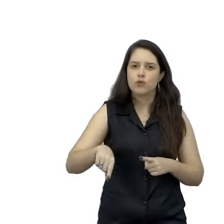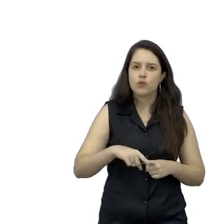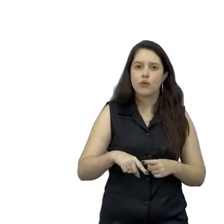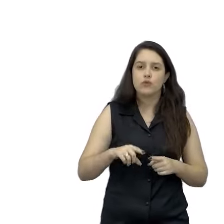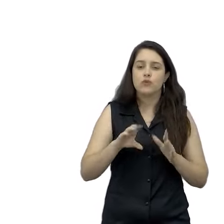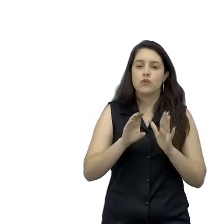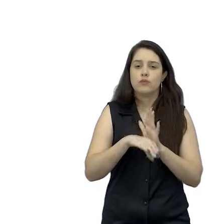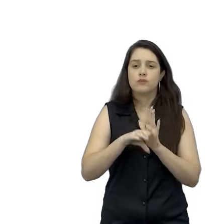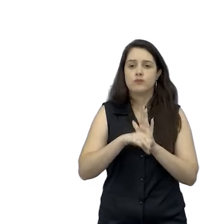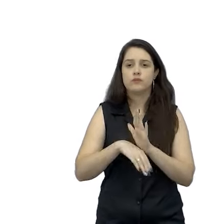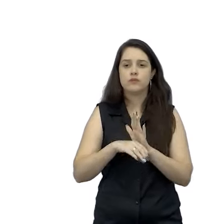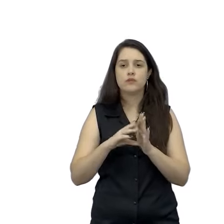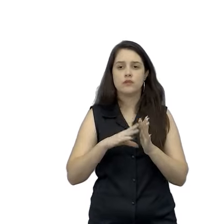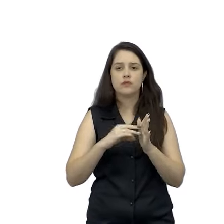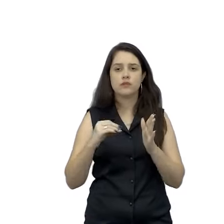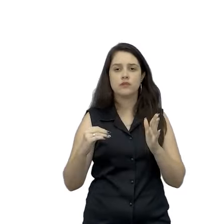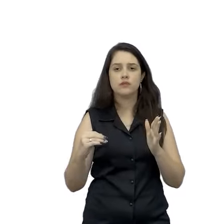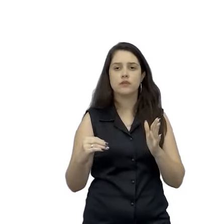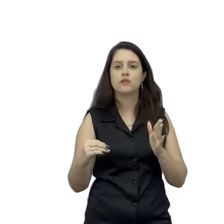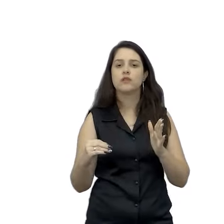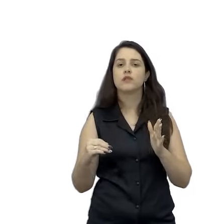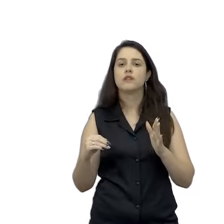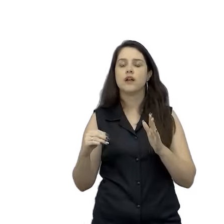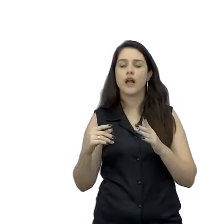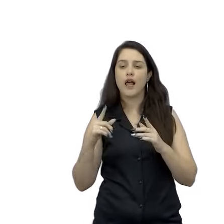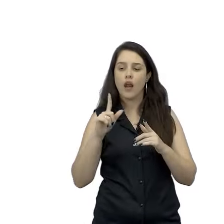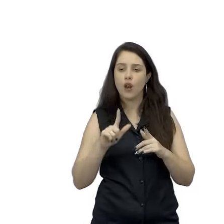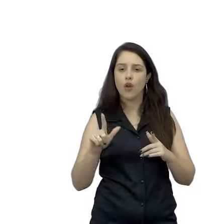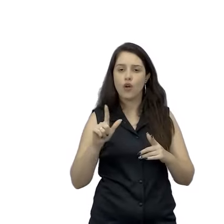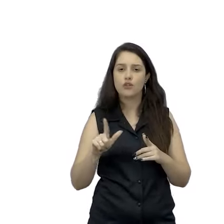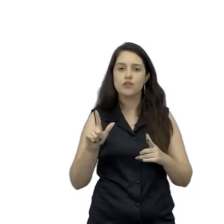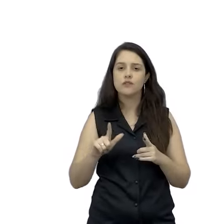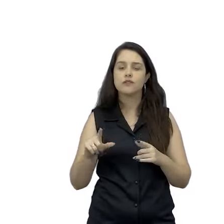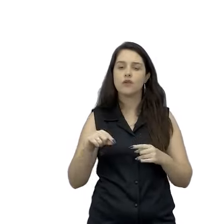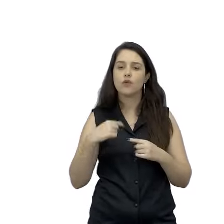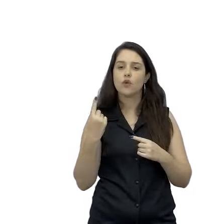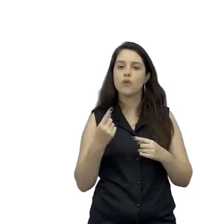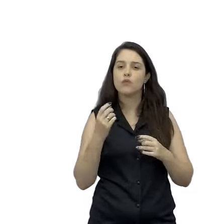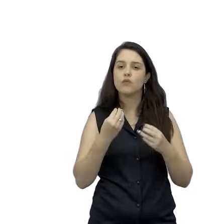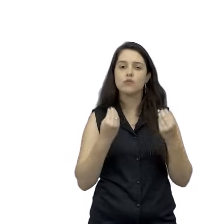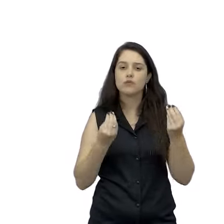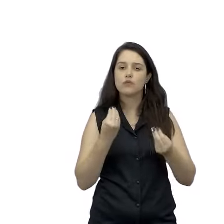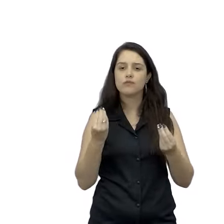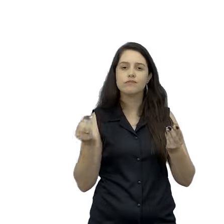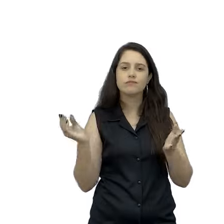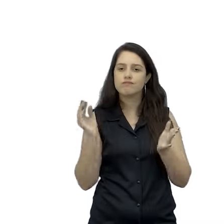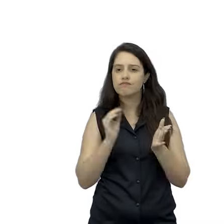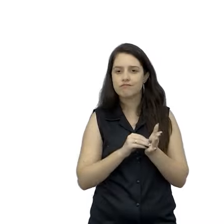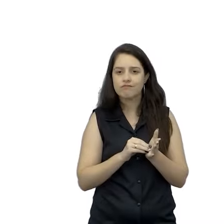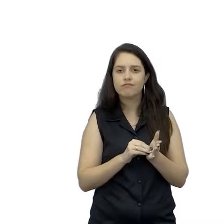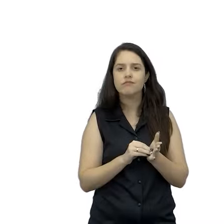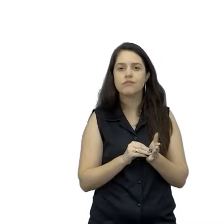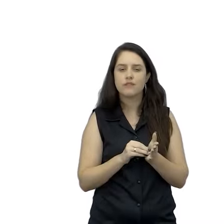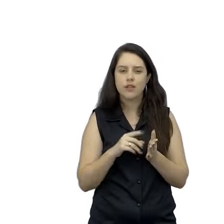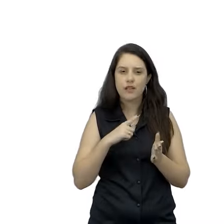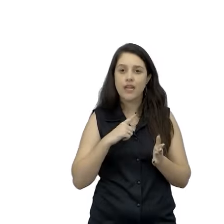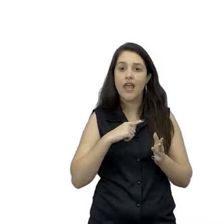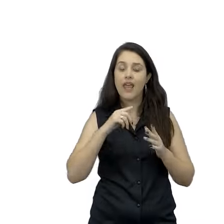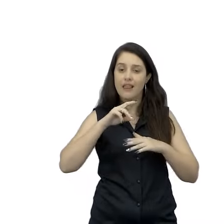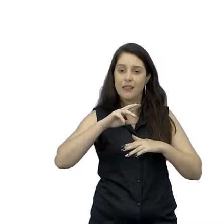currículo paulista, ele está articulado, ele dialoga com a BNCC, isso está previsto lá na BNCC, desde lá da época